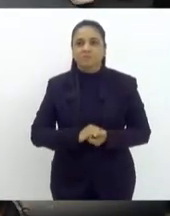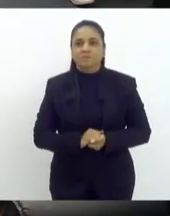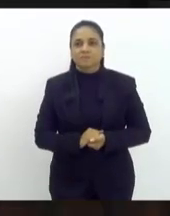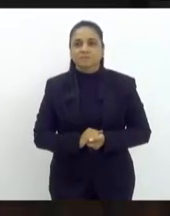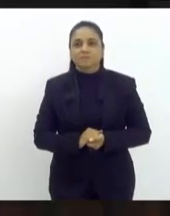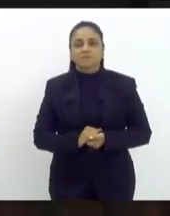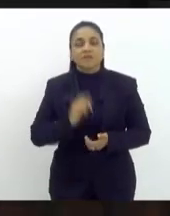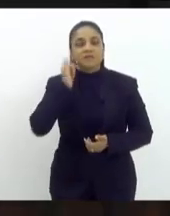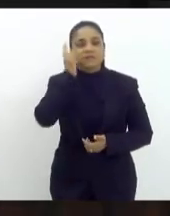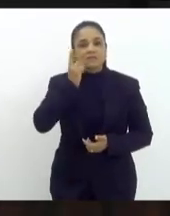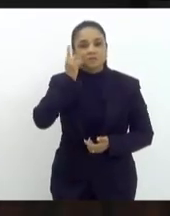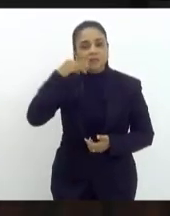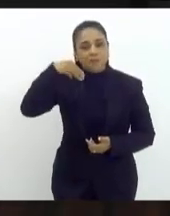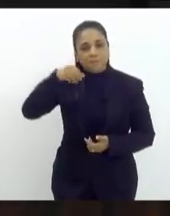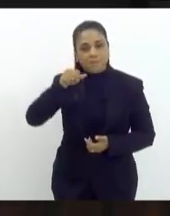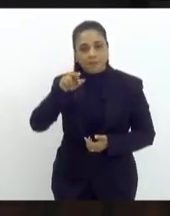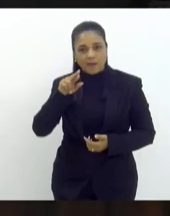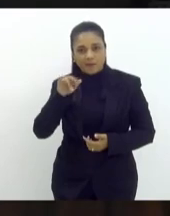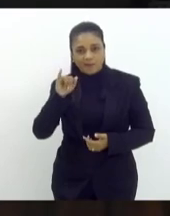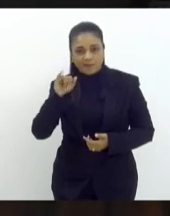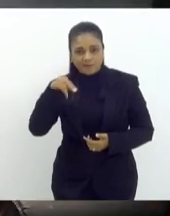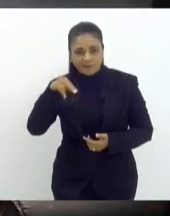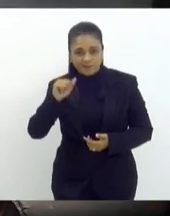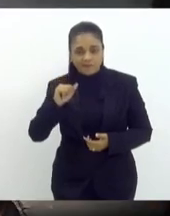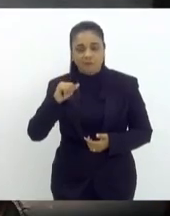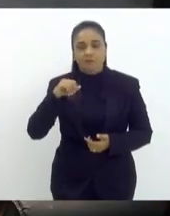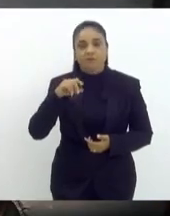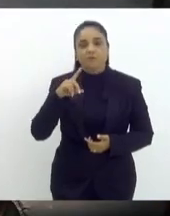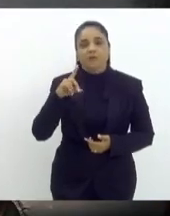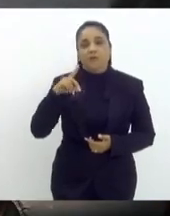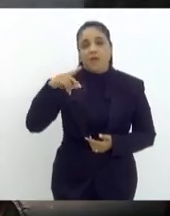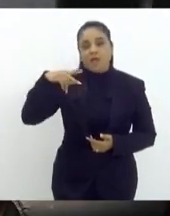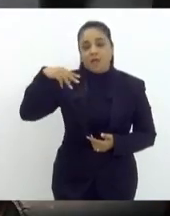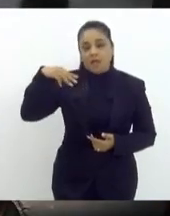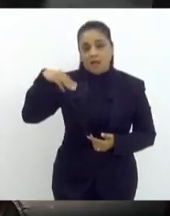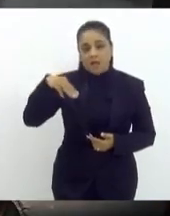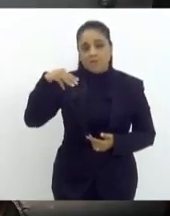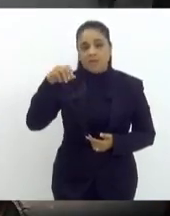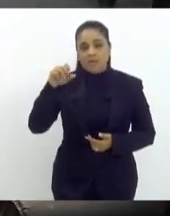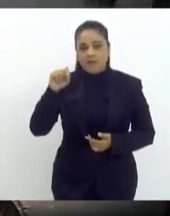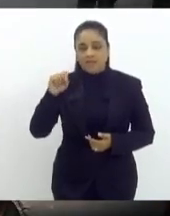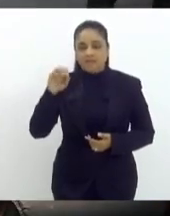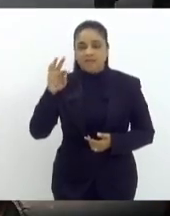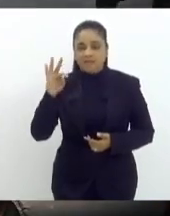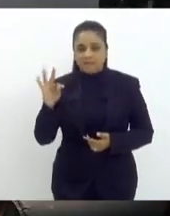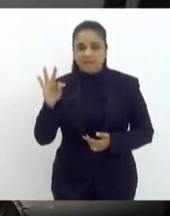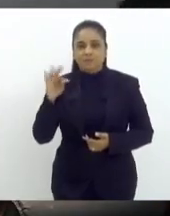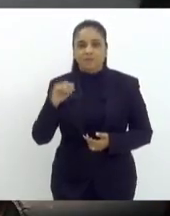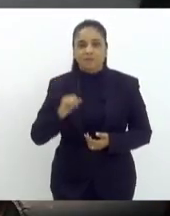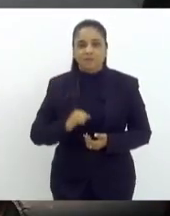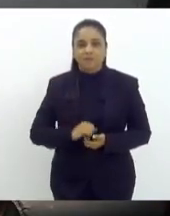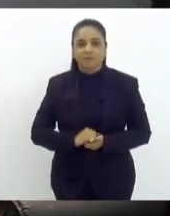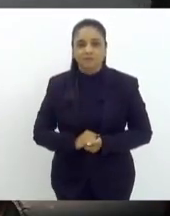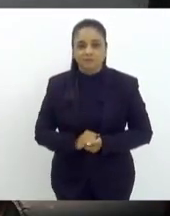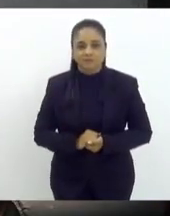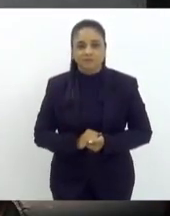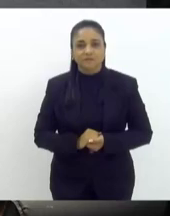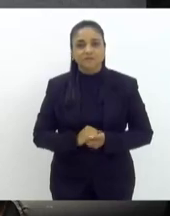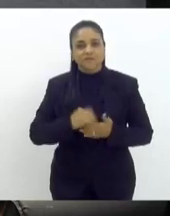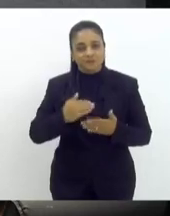deputada Marina do MST Obrigada presidenta dizer